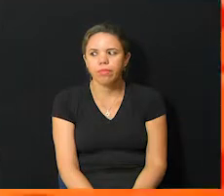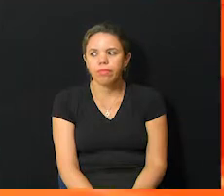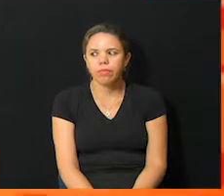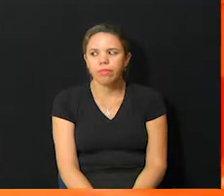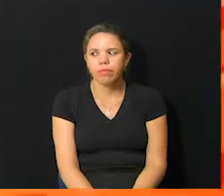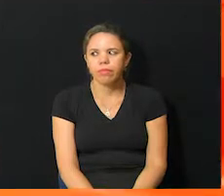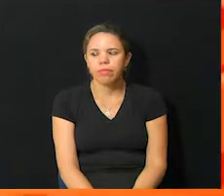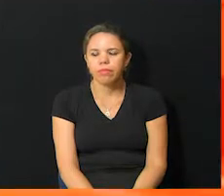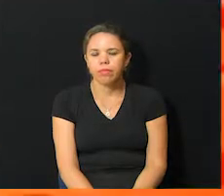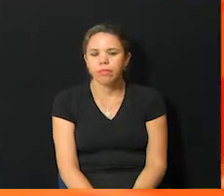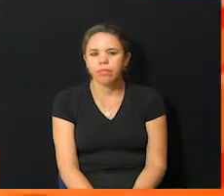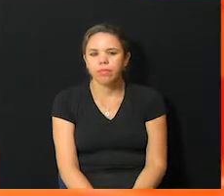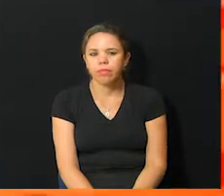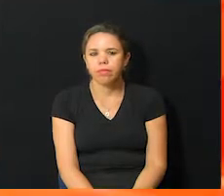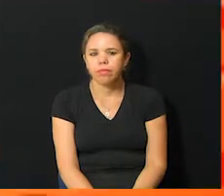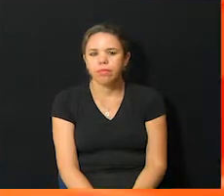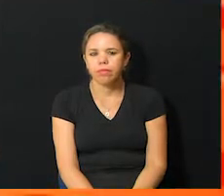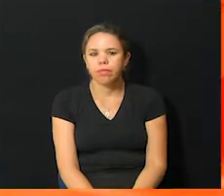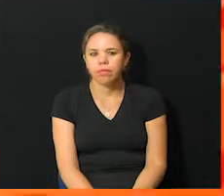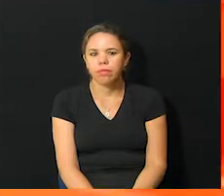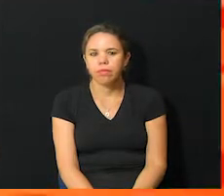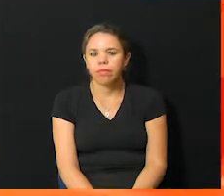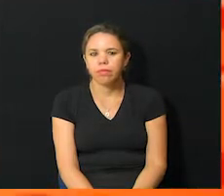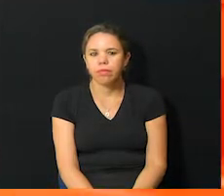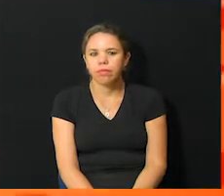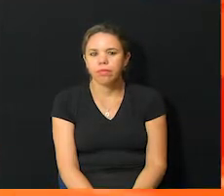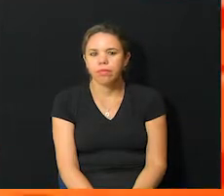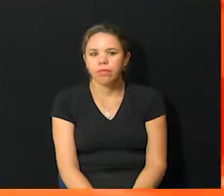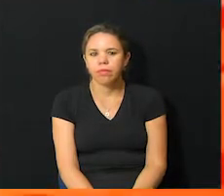Tudo ficará